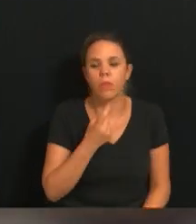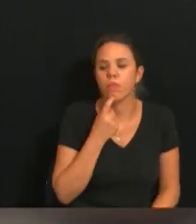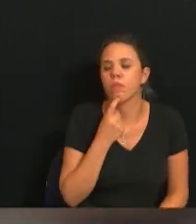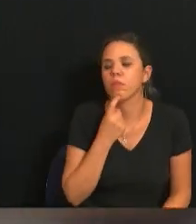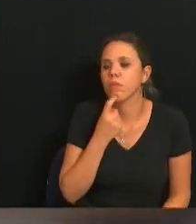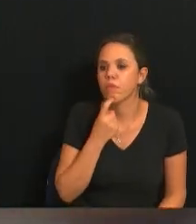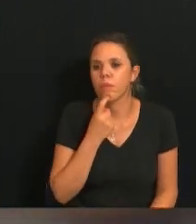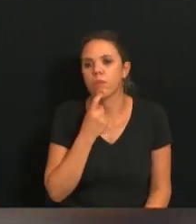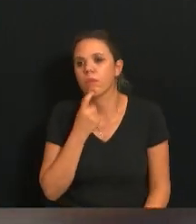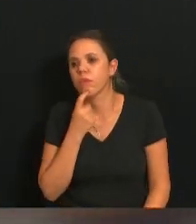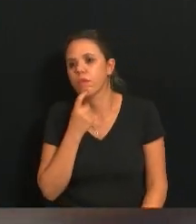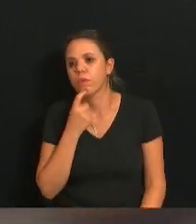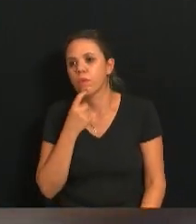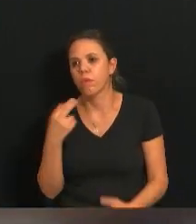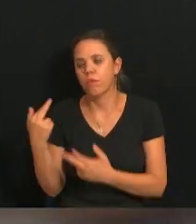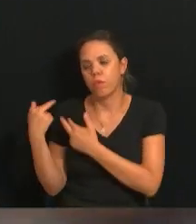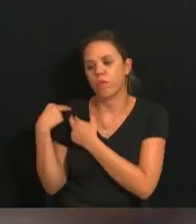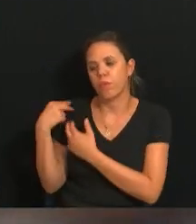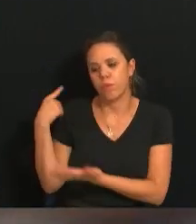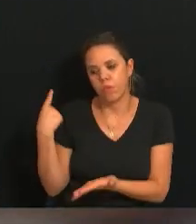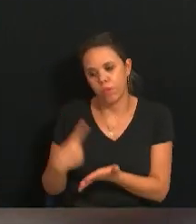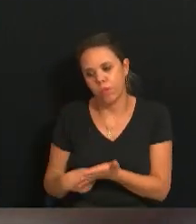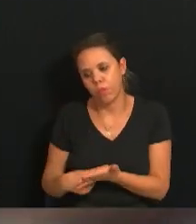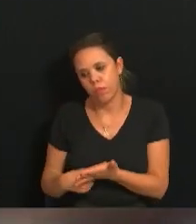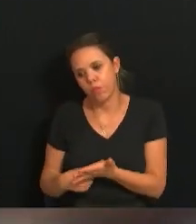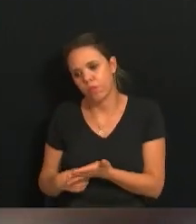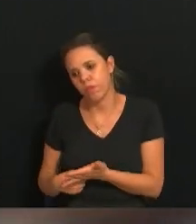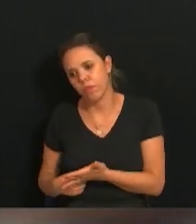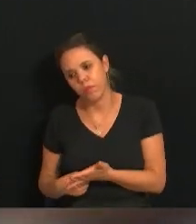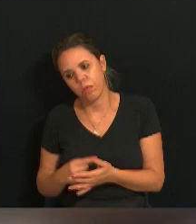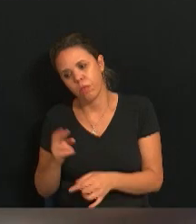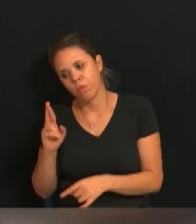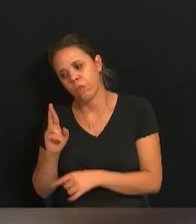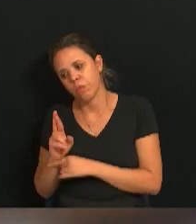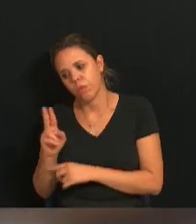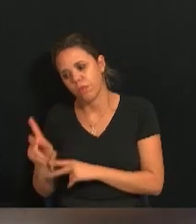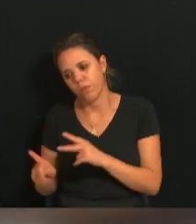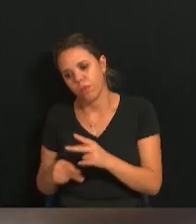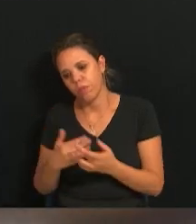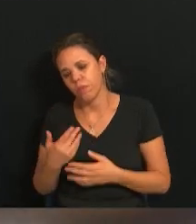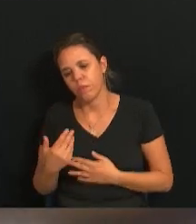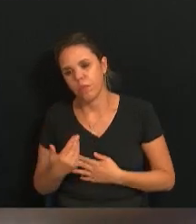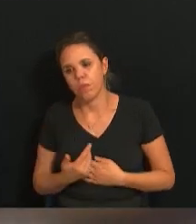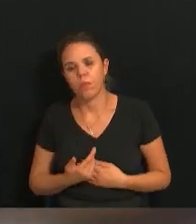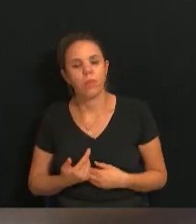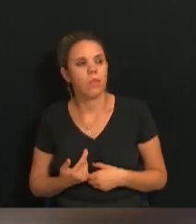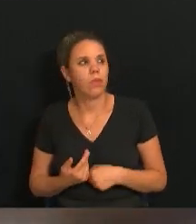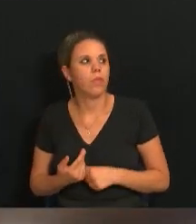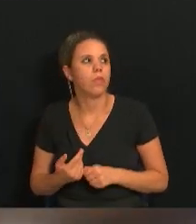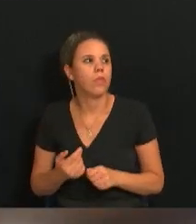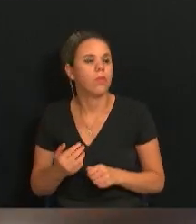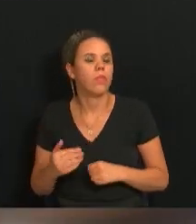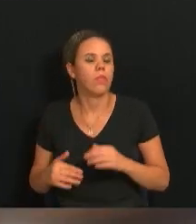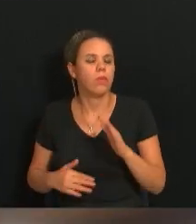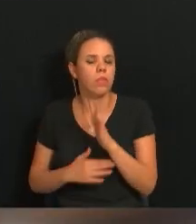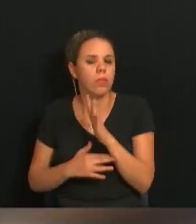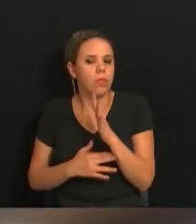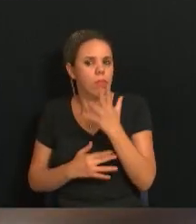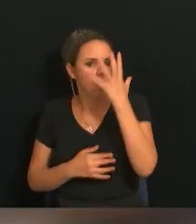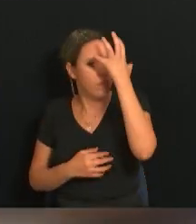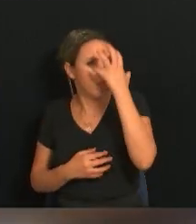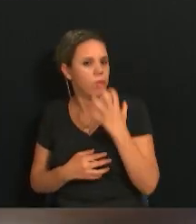o nosso dever, nosso compromisso é esse, né, de estar representando esta casa de forma séria